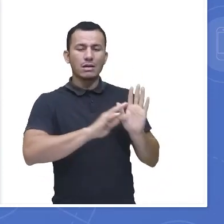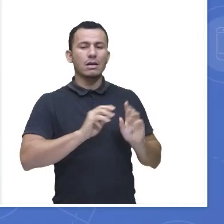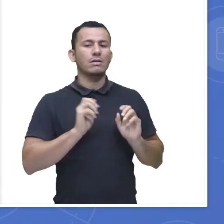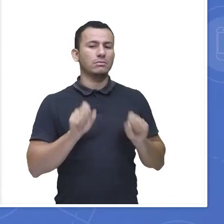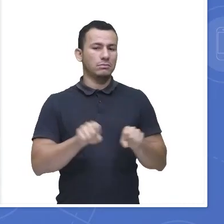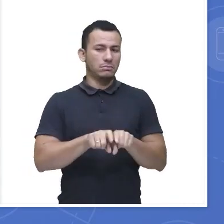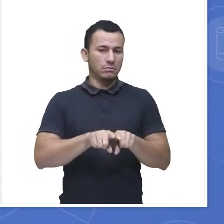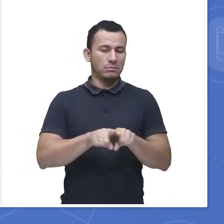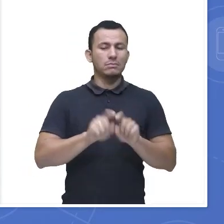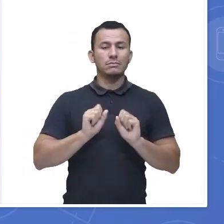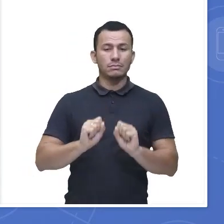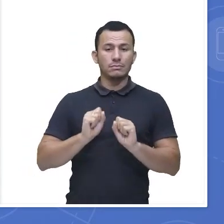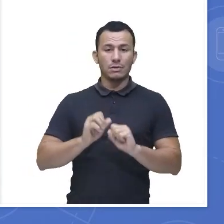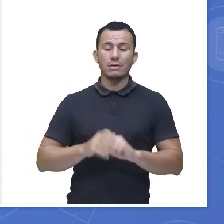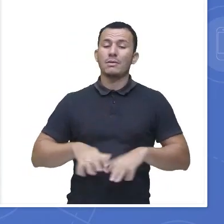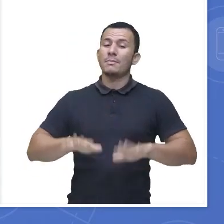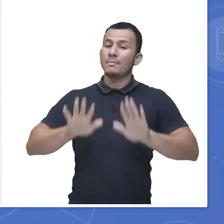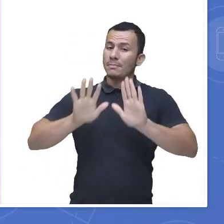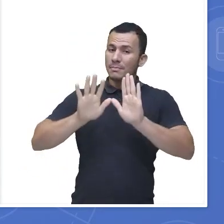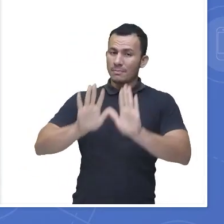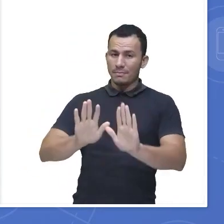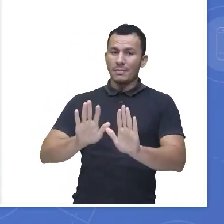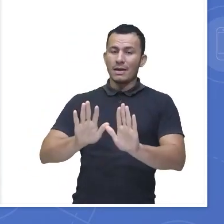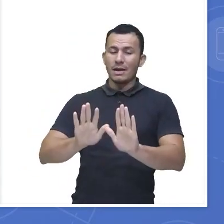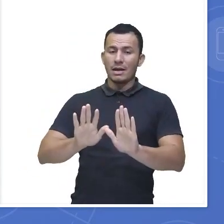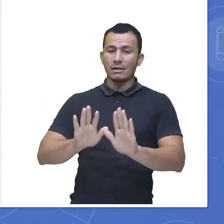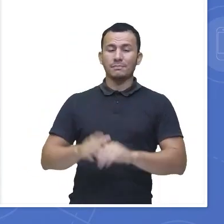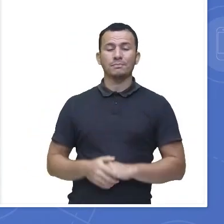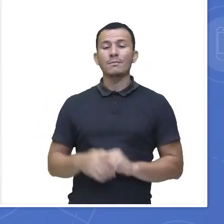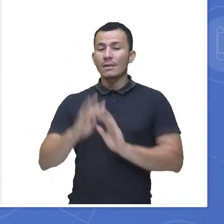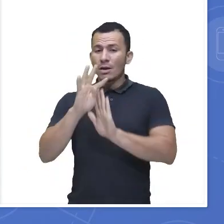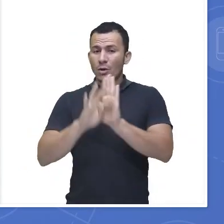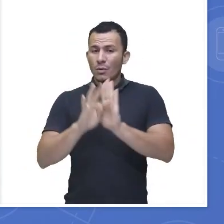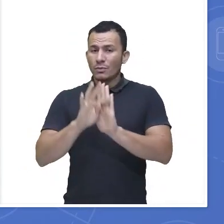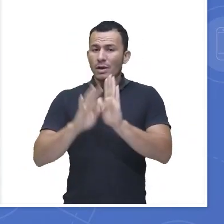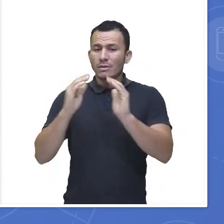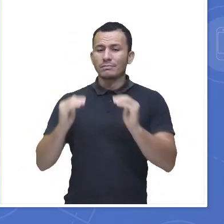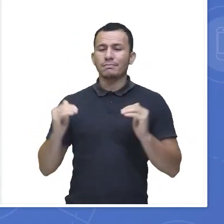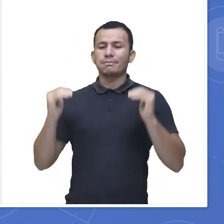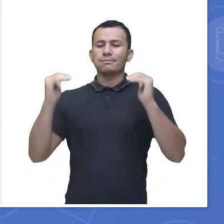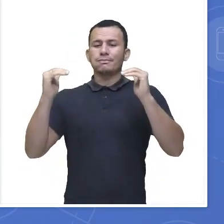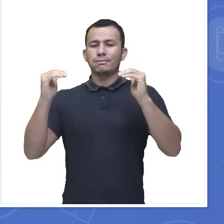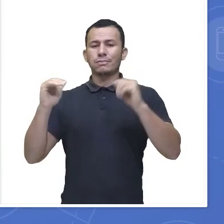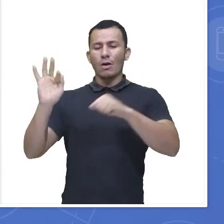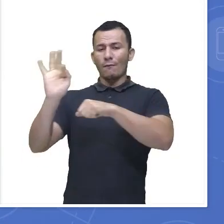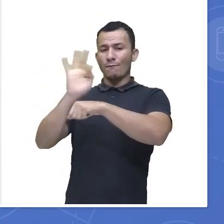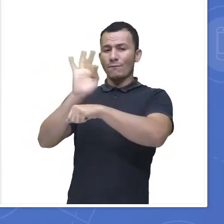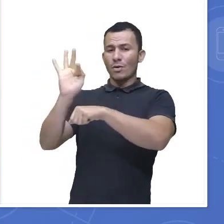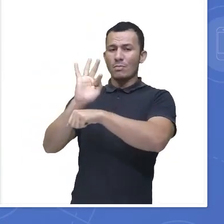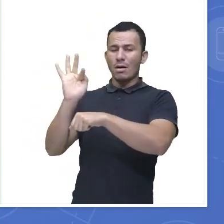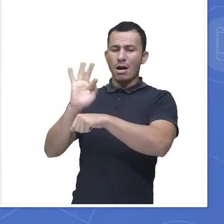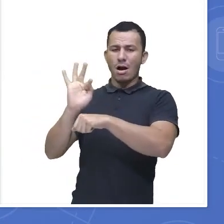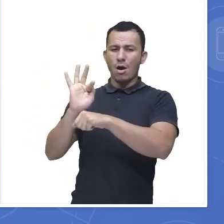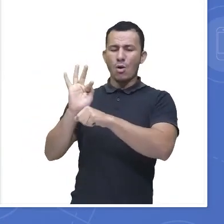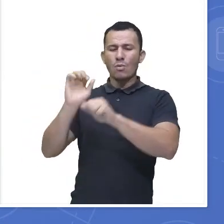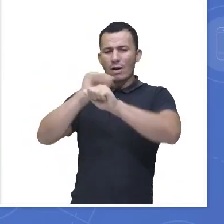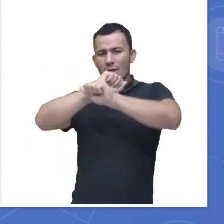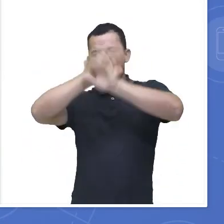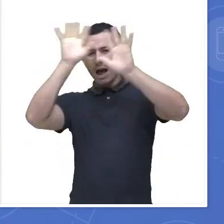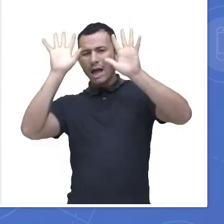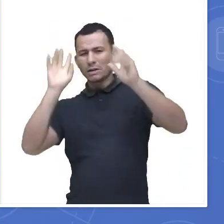sim pode. Porém, né, num texto em que você precisa ser